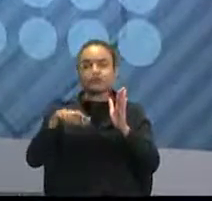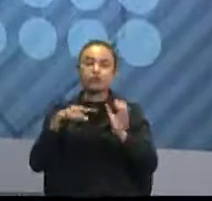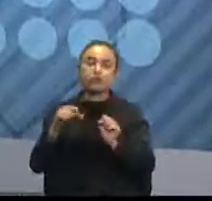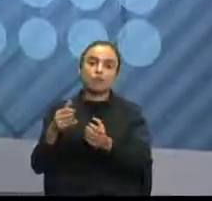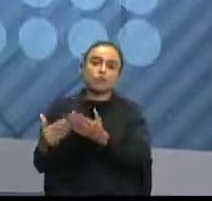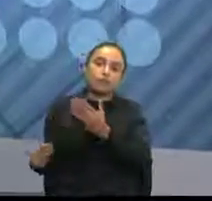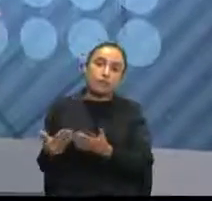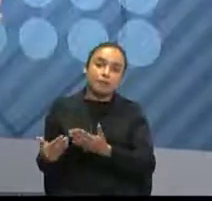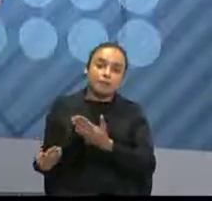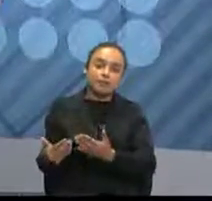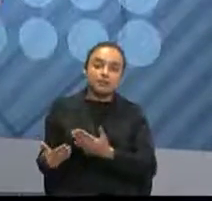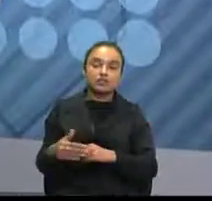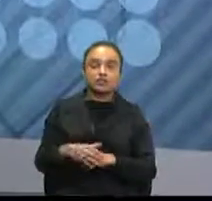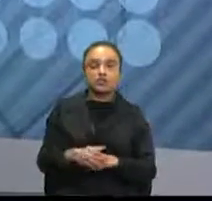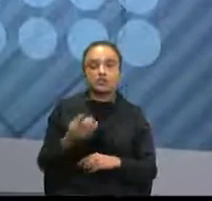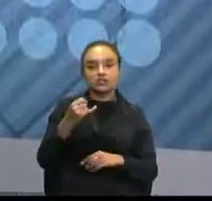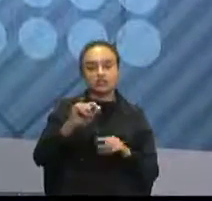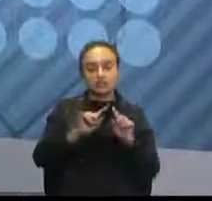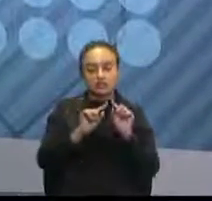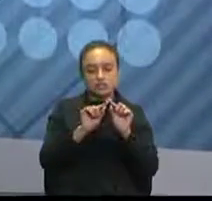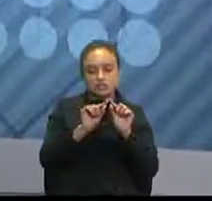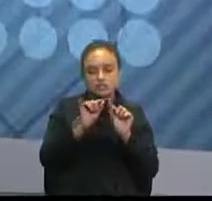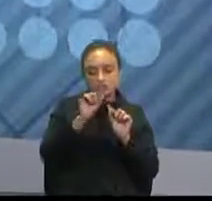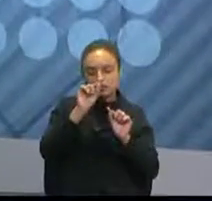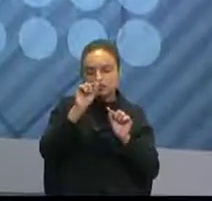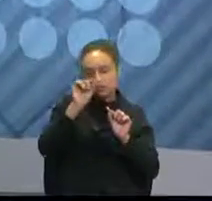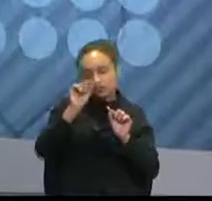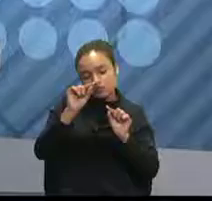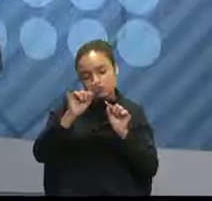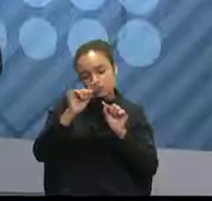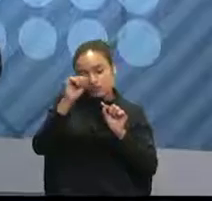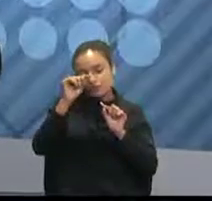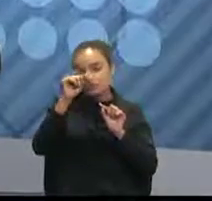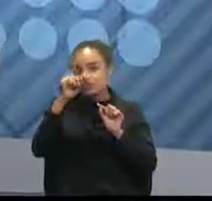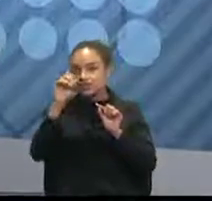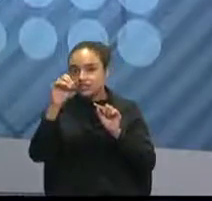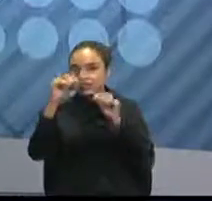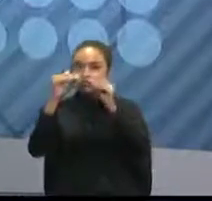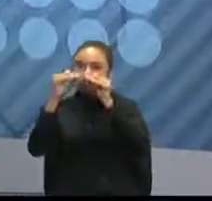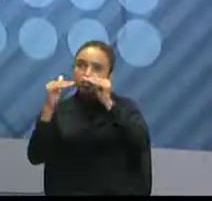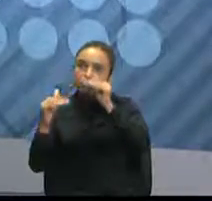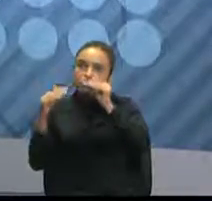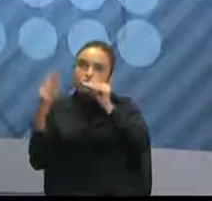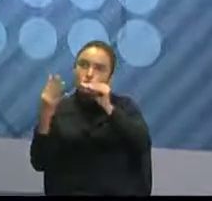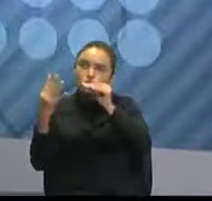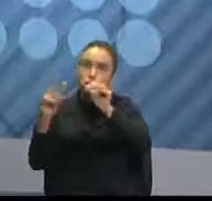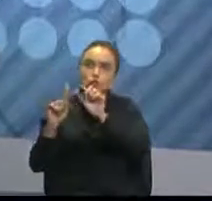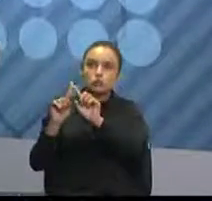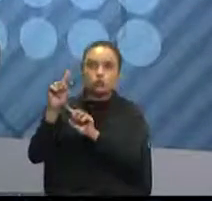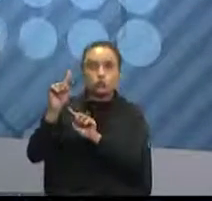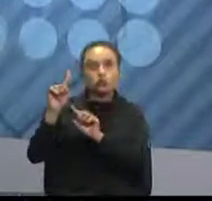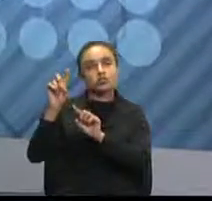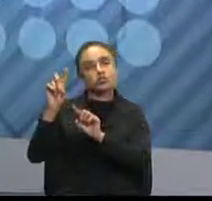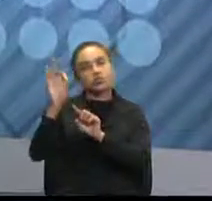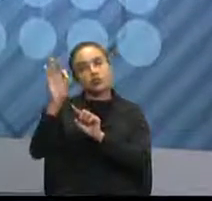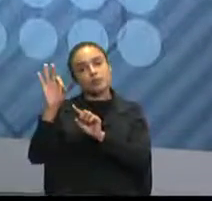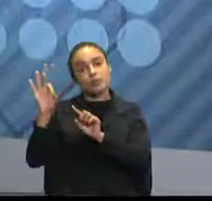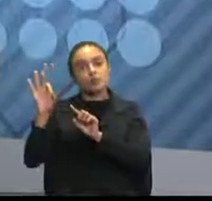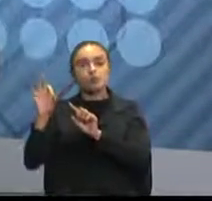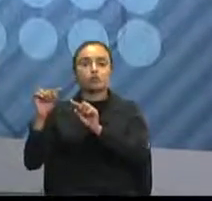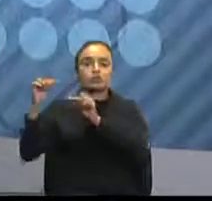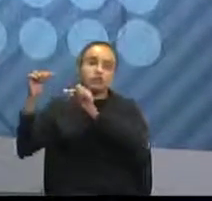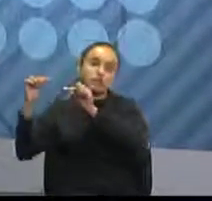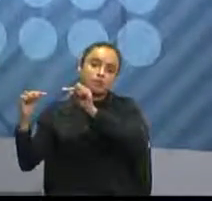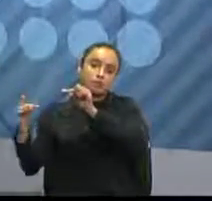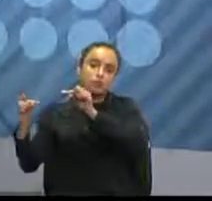relação à média é baixa ou seja semana ela sobe 10 outra ela cai 4 na outra ela sobe 5 em outra ela caiu 1